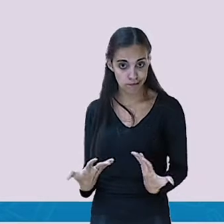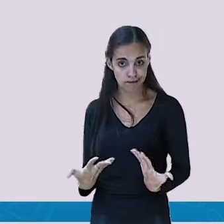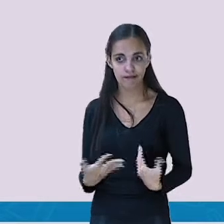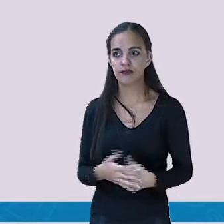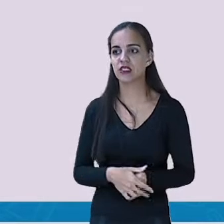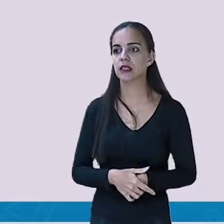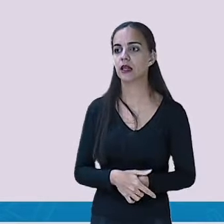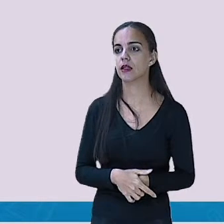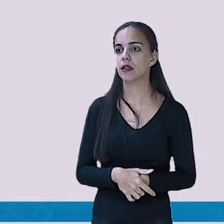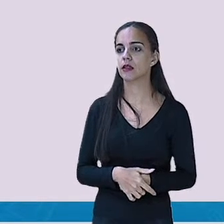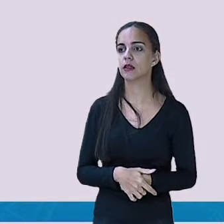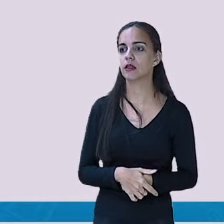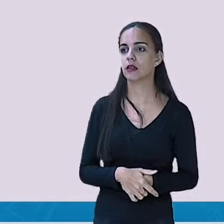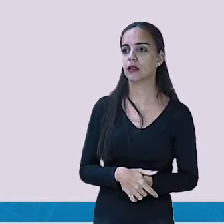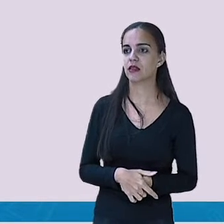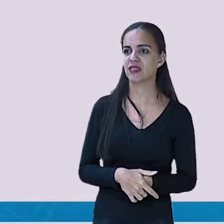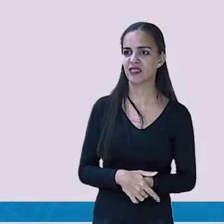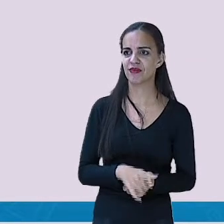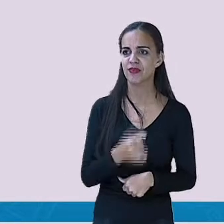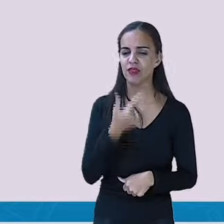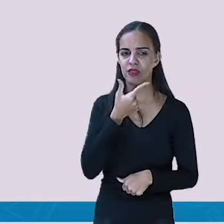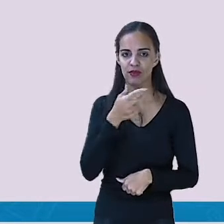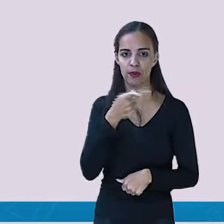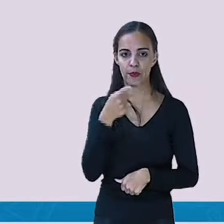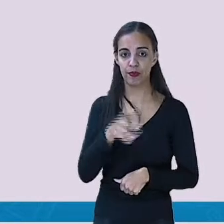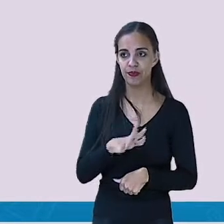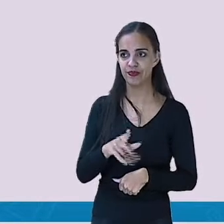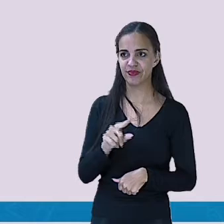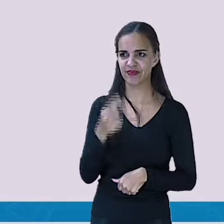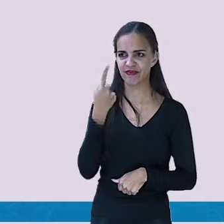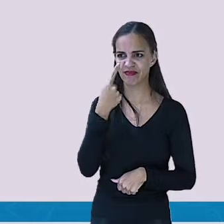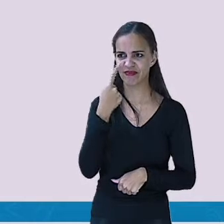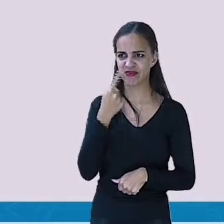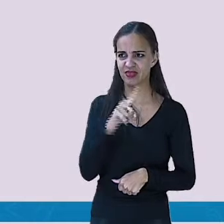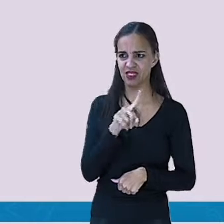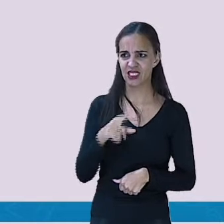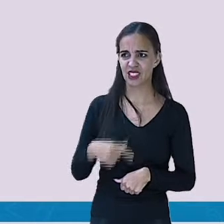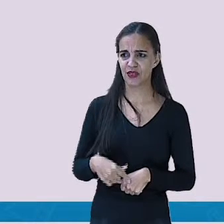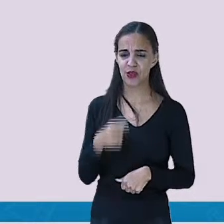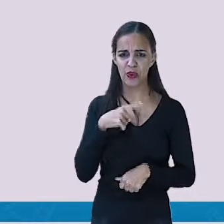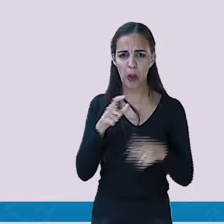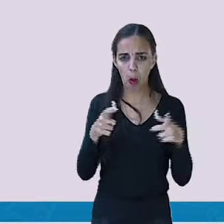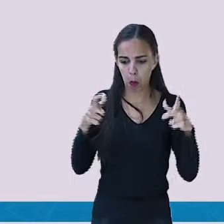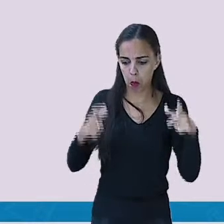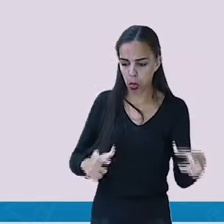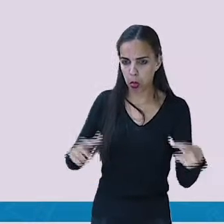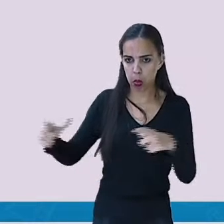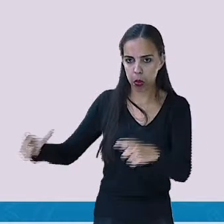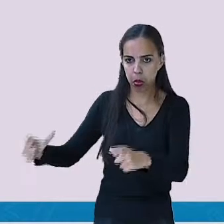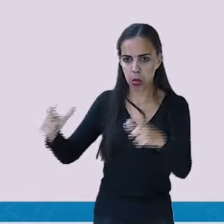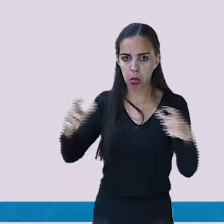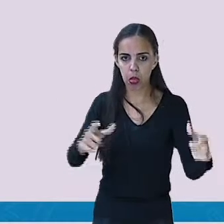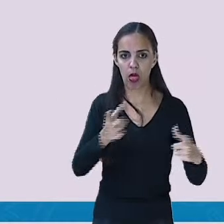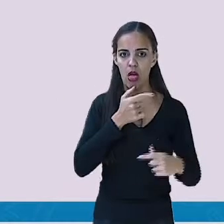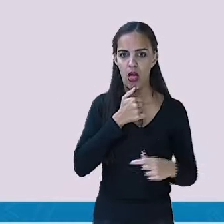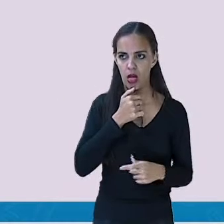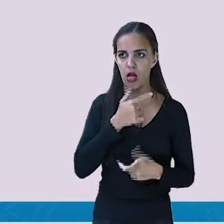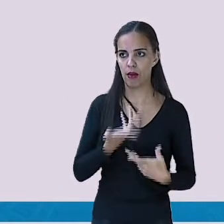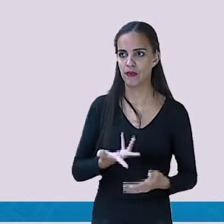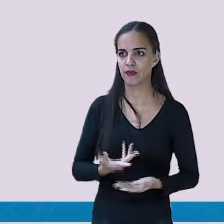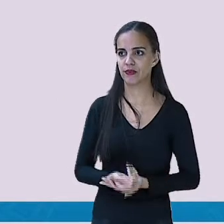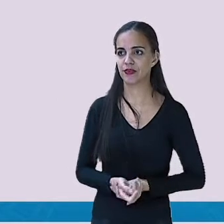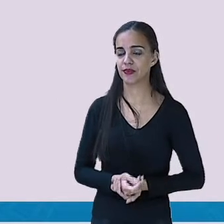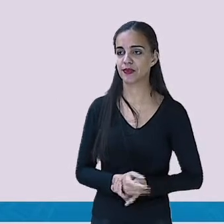pense, como deve ser a qualidade dessas poças d'água que aparece aqui.